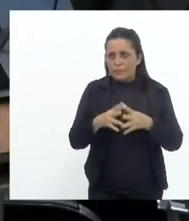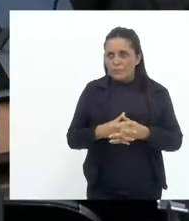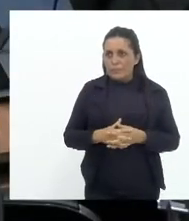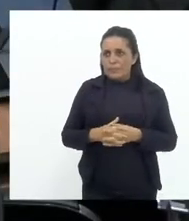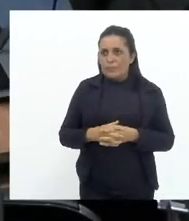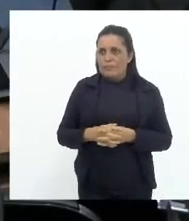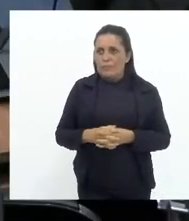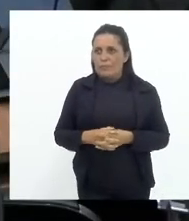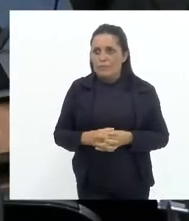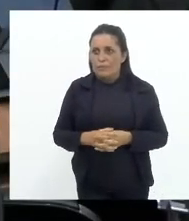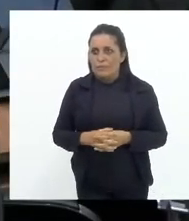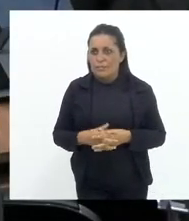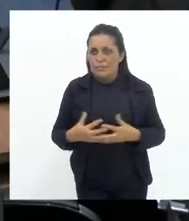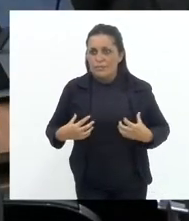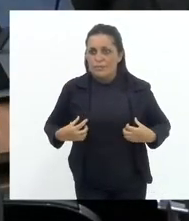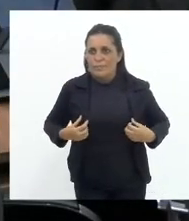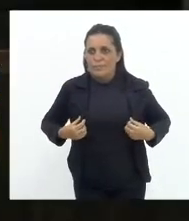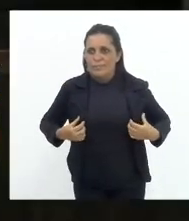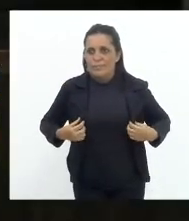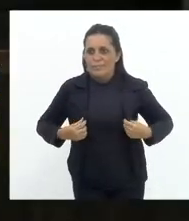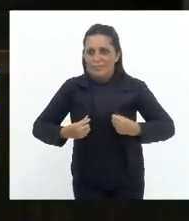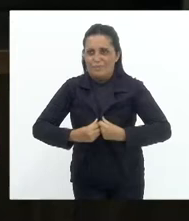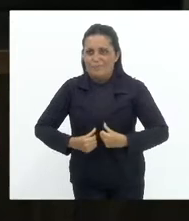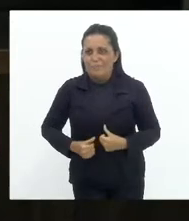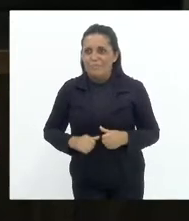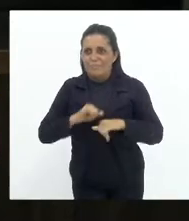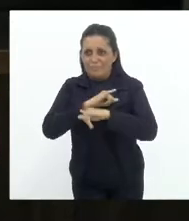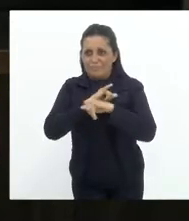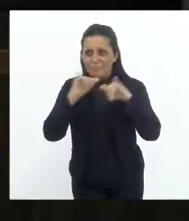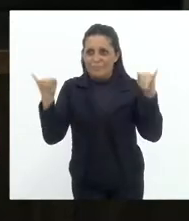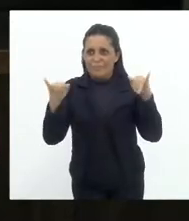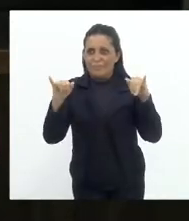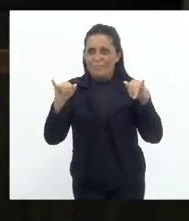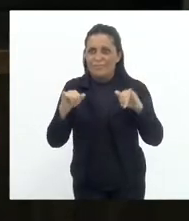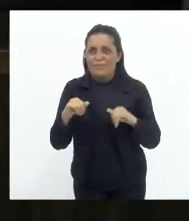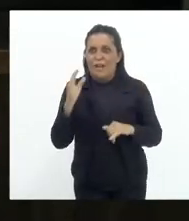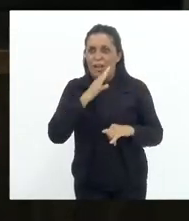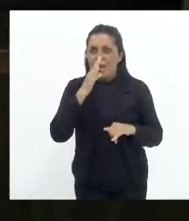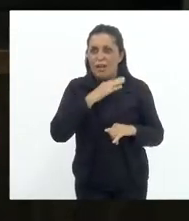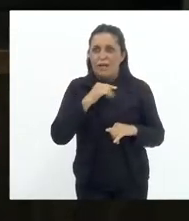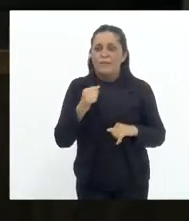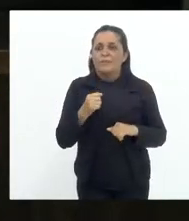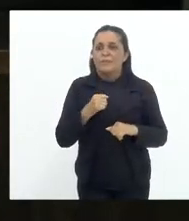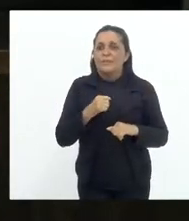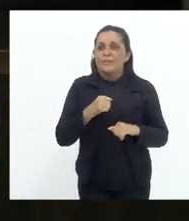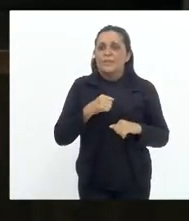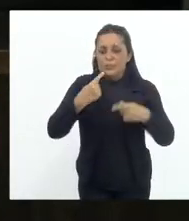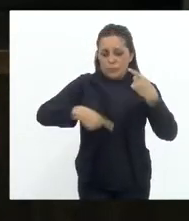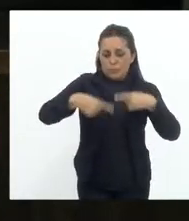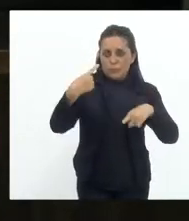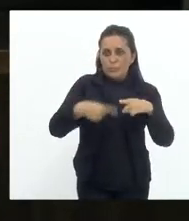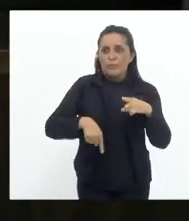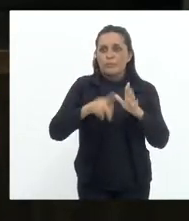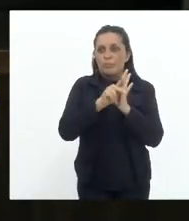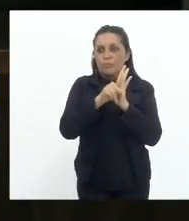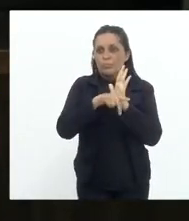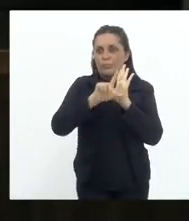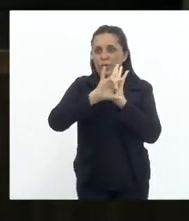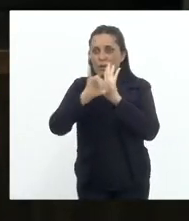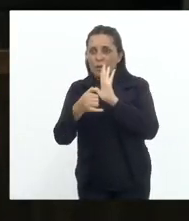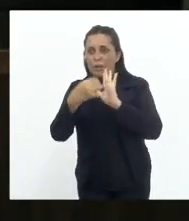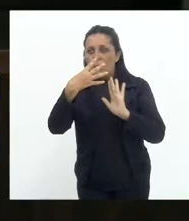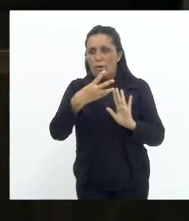bom então anuncia em regime de urgência em discussão única projeto de lei